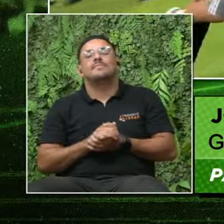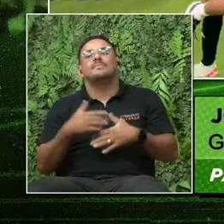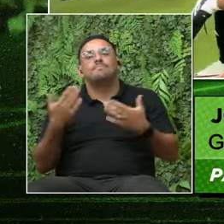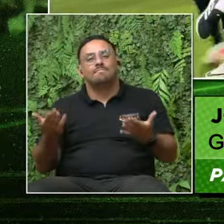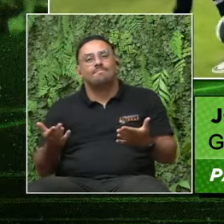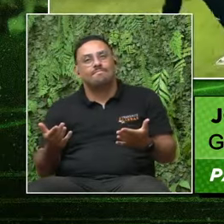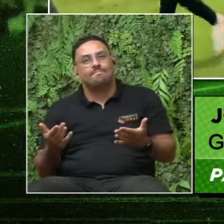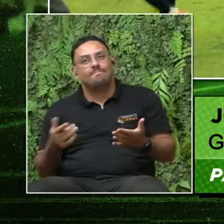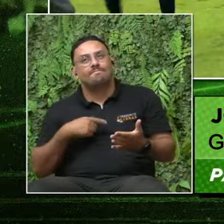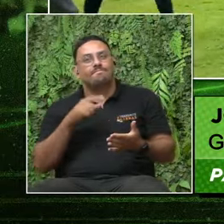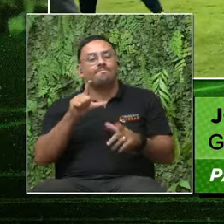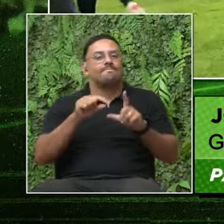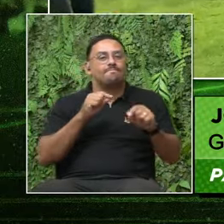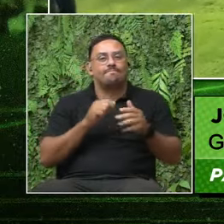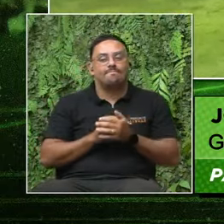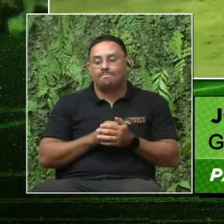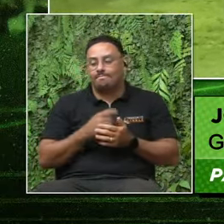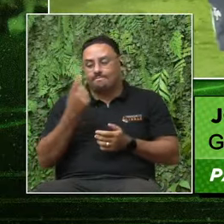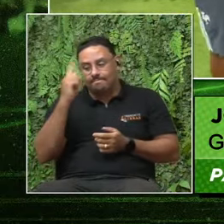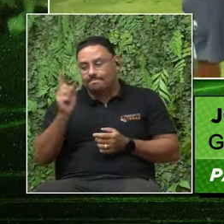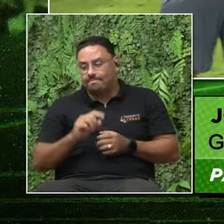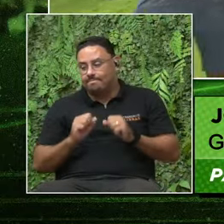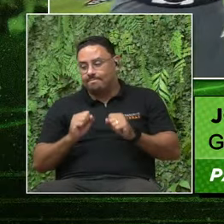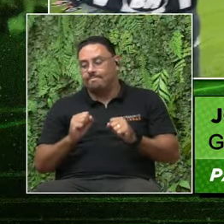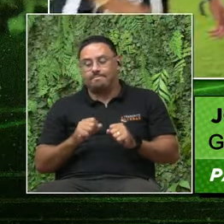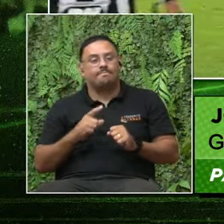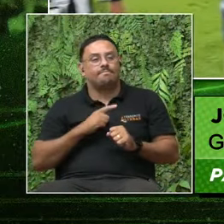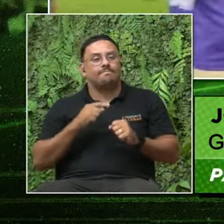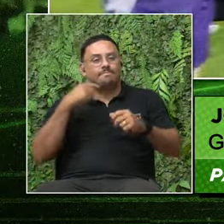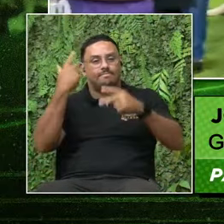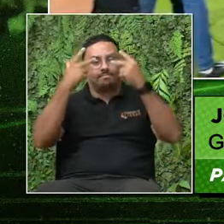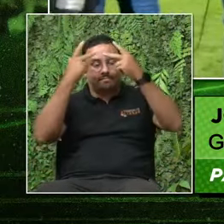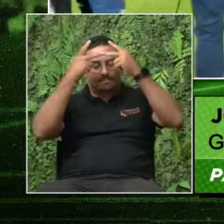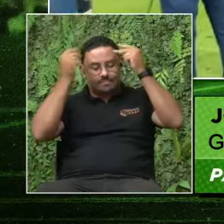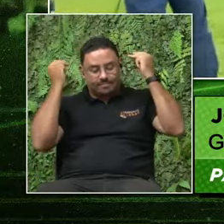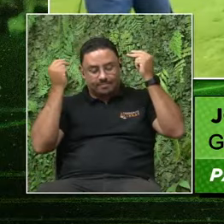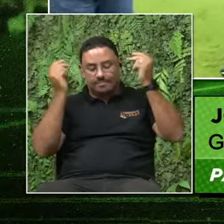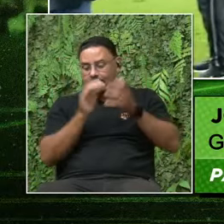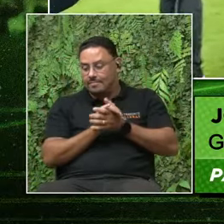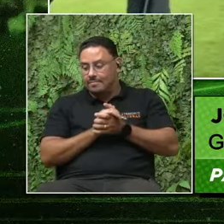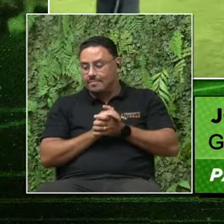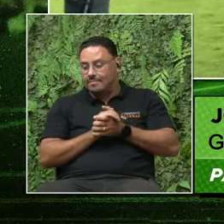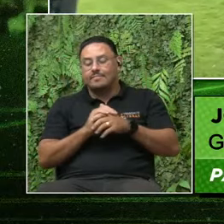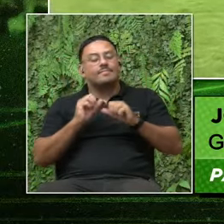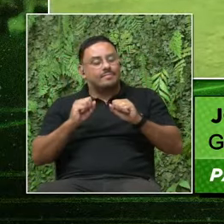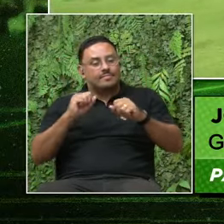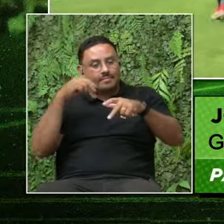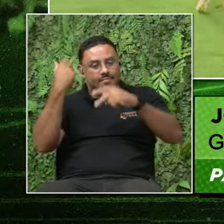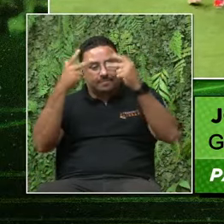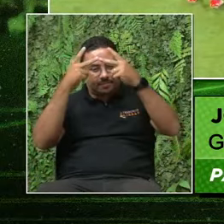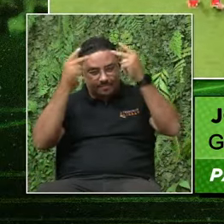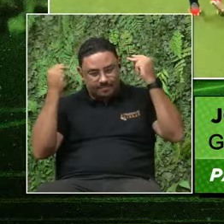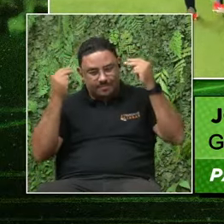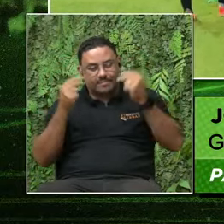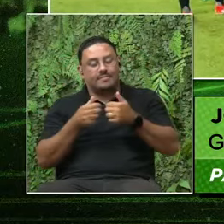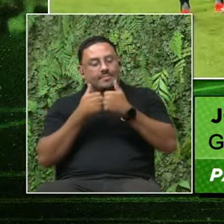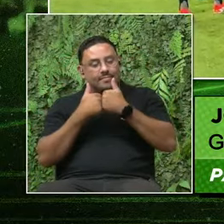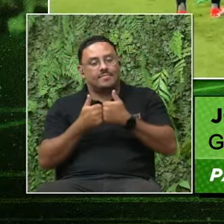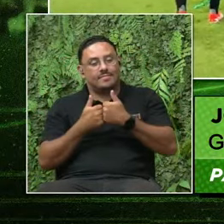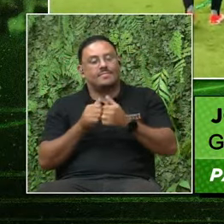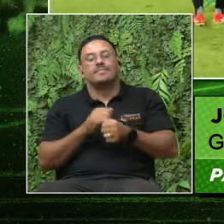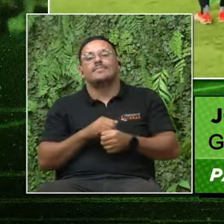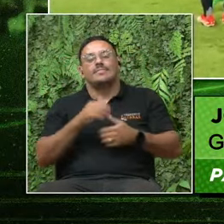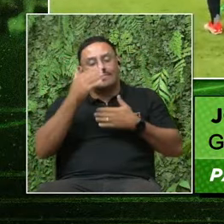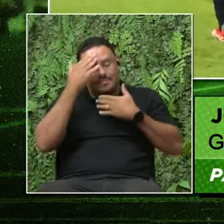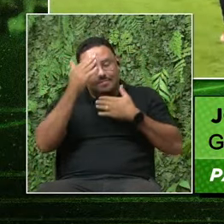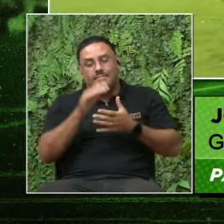aí cara não sei acho que enfermeira vai ficar menos mal né É deixa enfermeira Não pega pesado com ele não tá certo